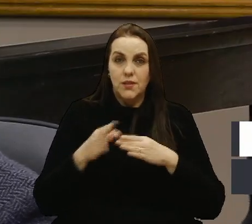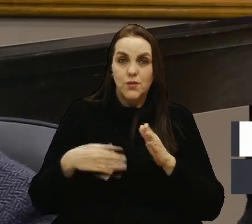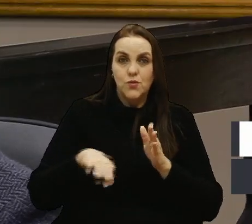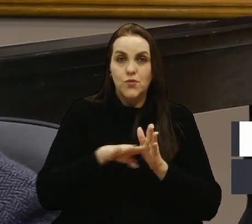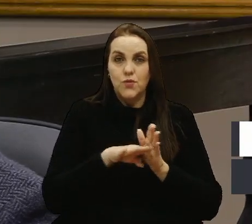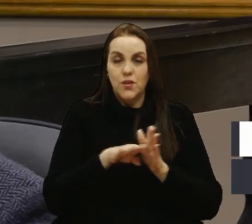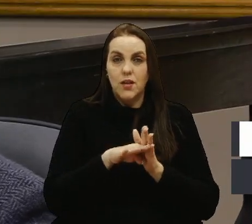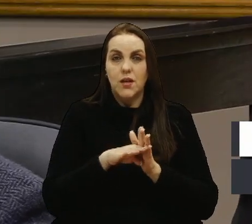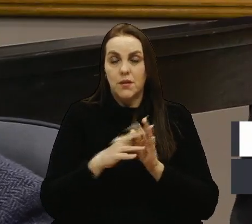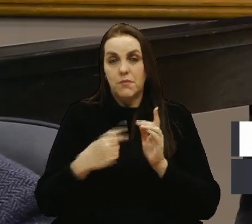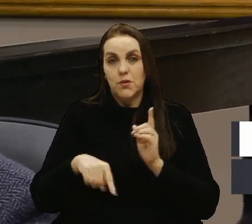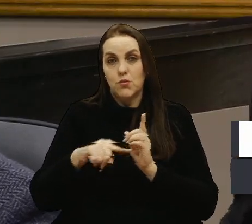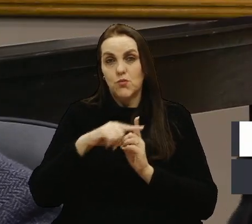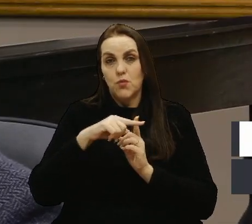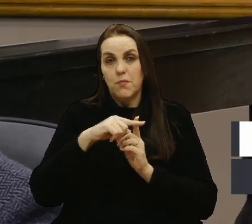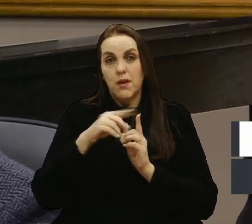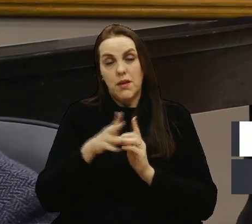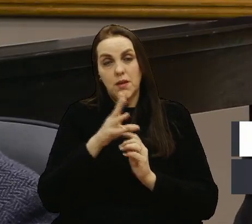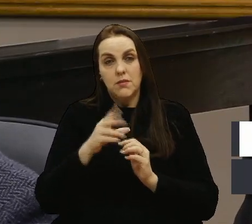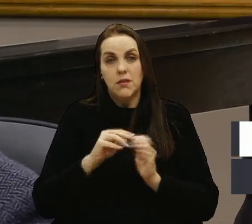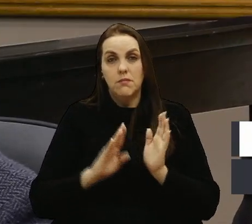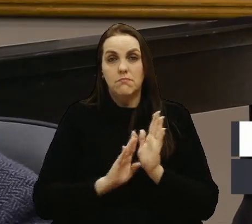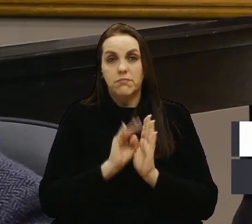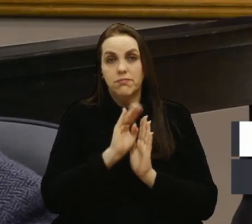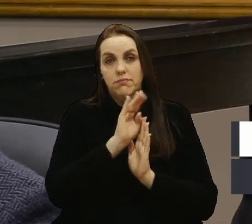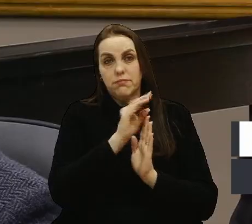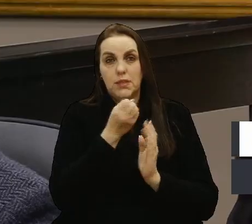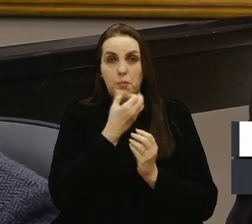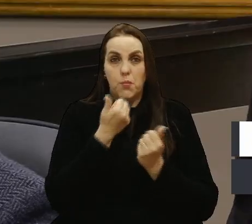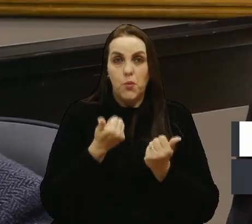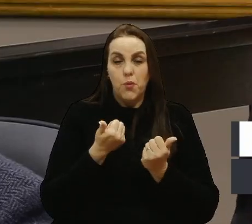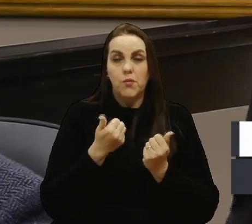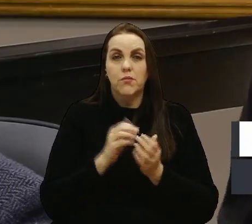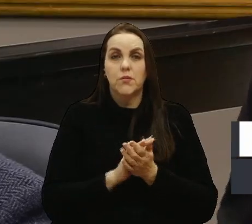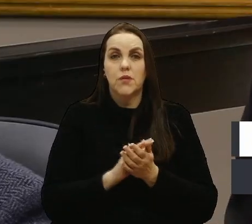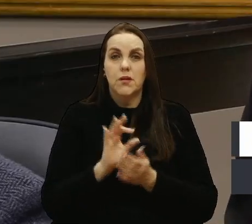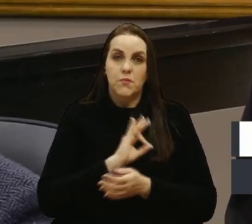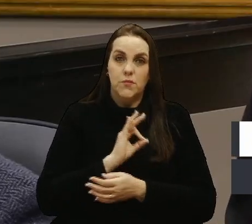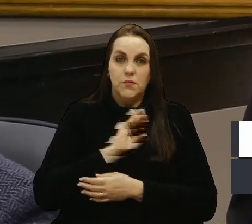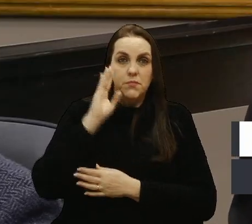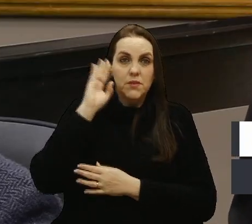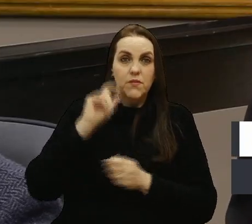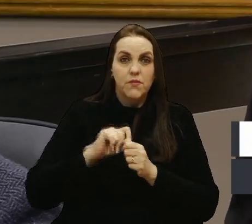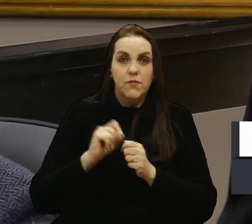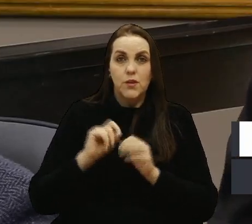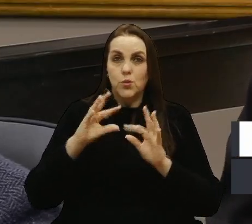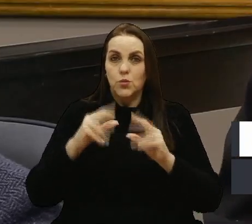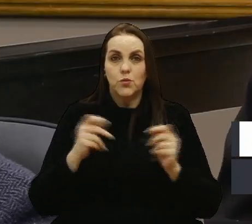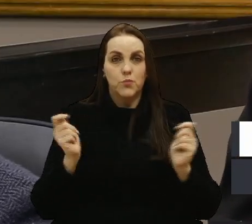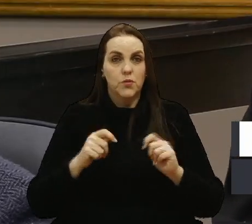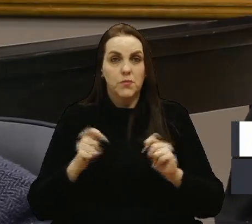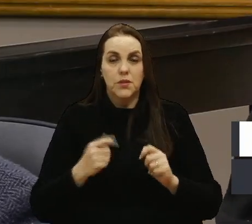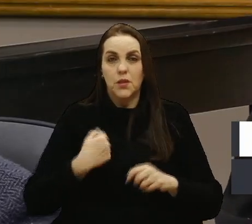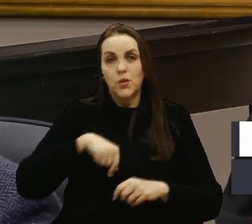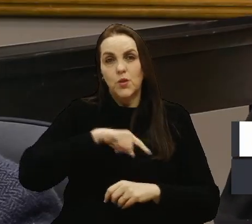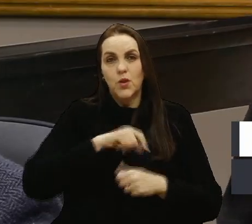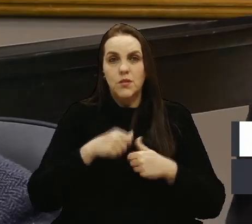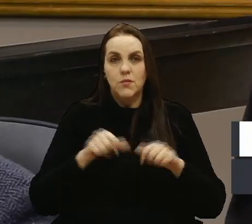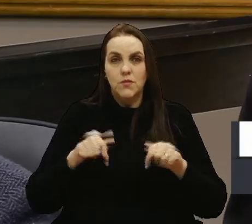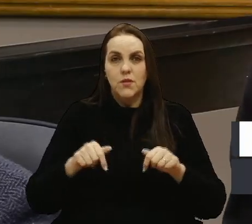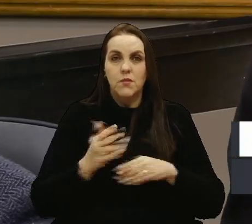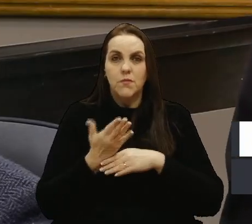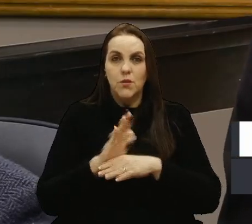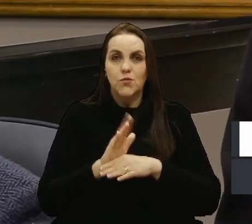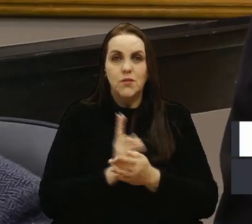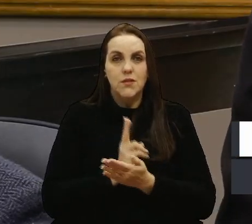estão bons, eu acho que a brigada faz o que dá dentro do possível, né? E a gente vai estar aqui para estar auxiliando sempre no que eles precisarem, pode